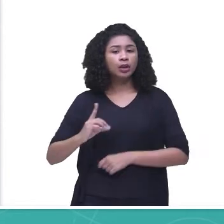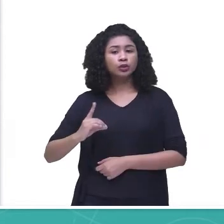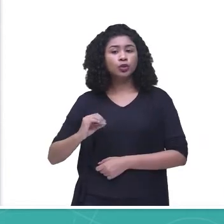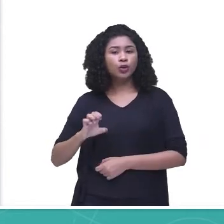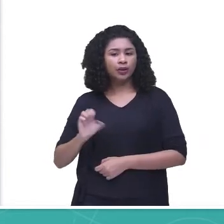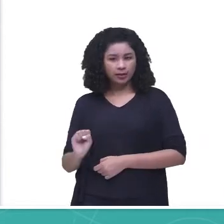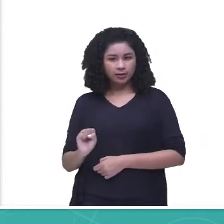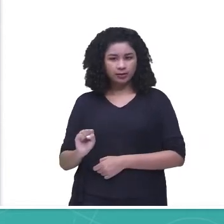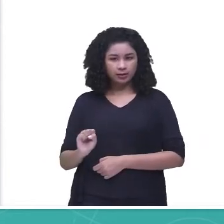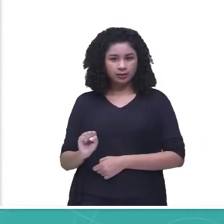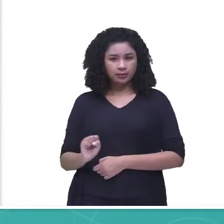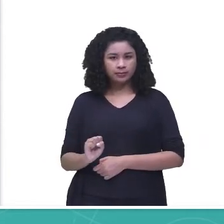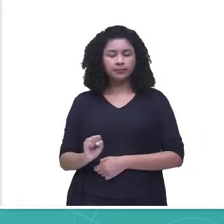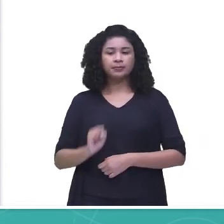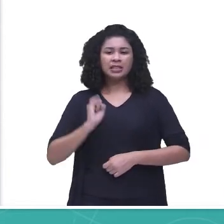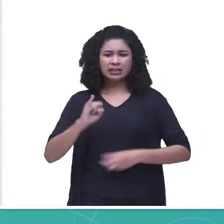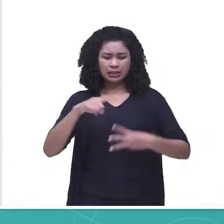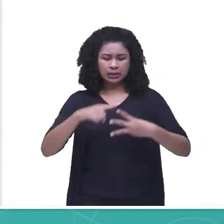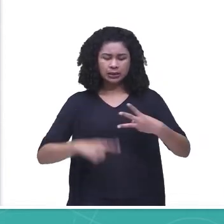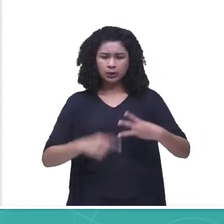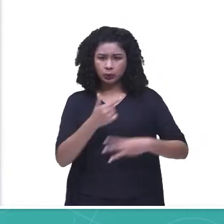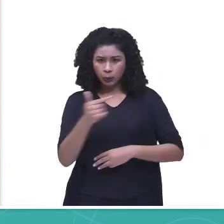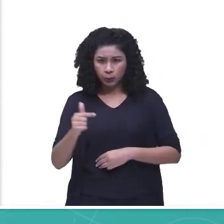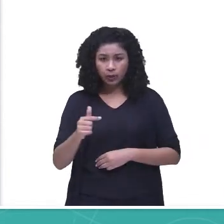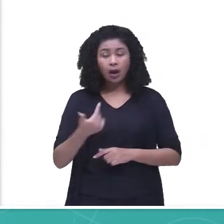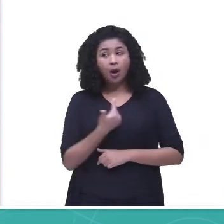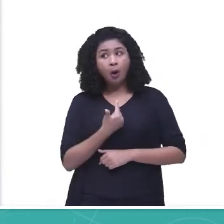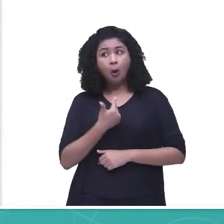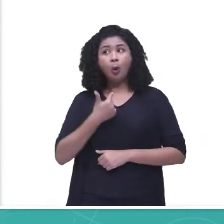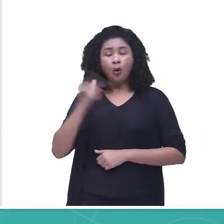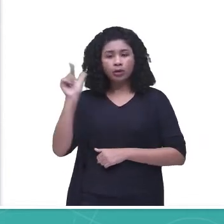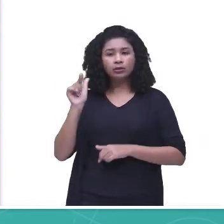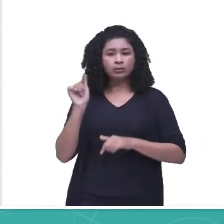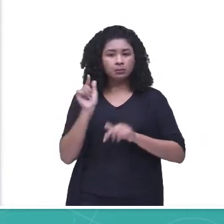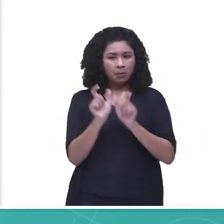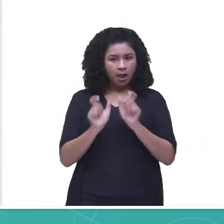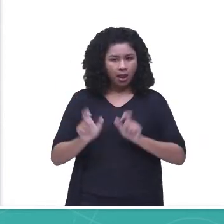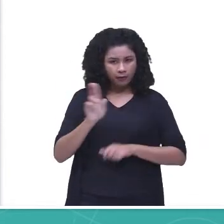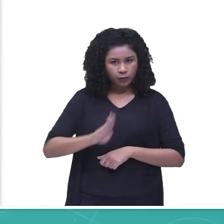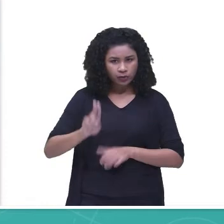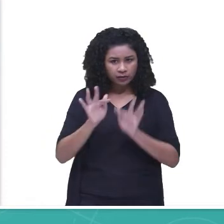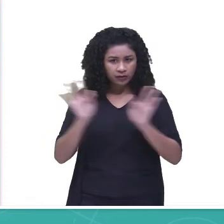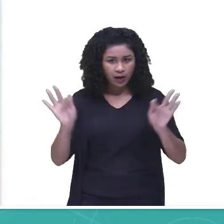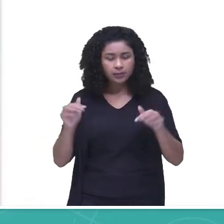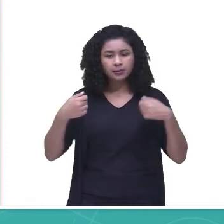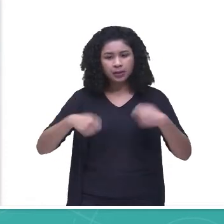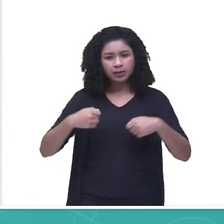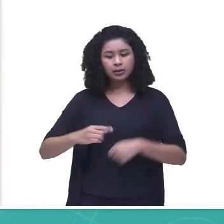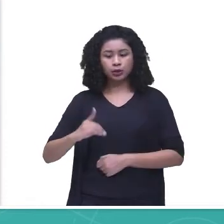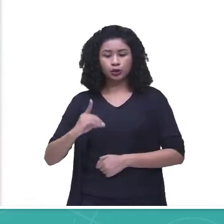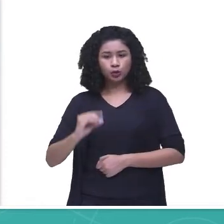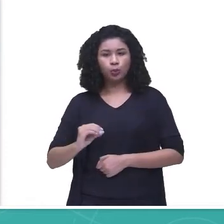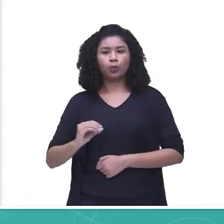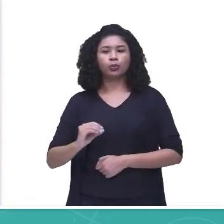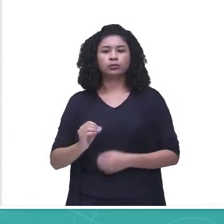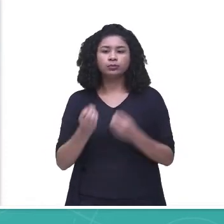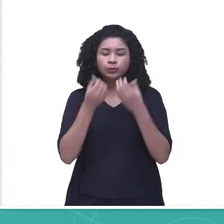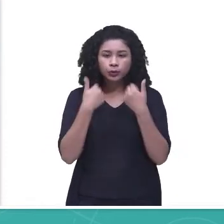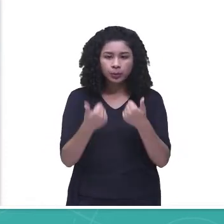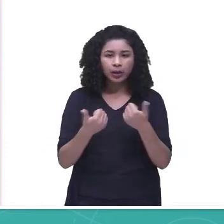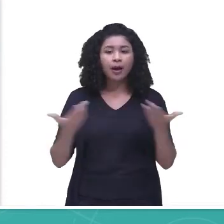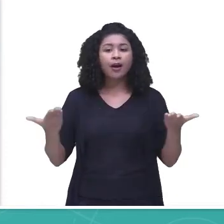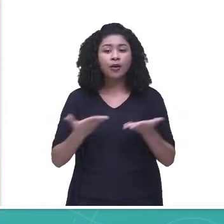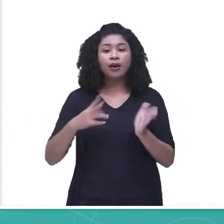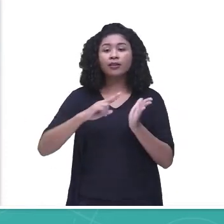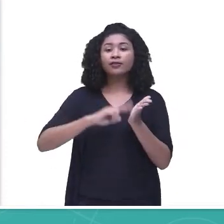gente? Vou mostrar para vocês agora um vídeo com algumas palavrinhas novas aí que vai auxiliar vocês aí no aprendizado, né? Um vocabulário novo.